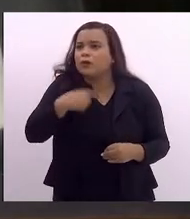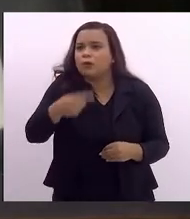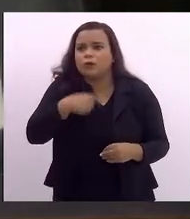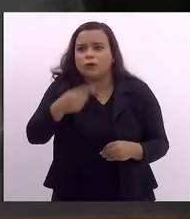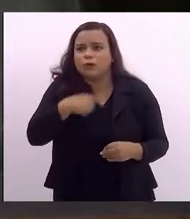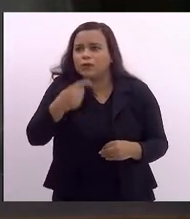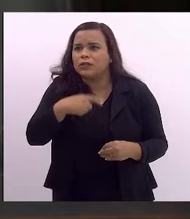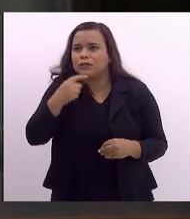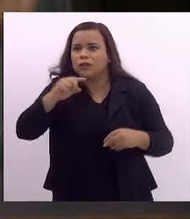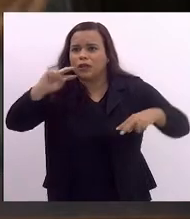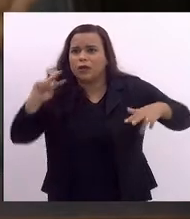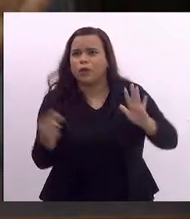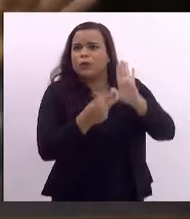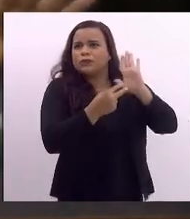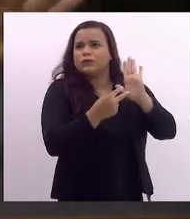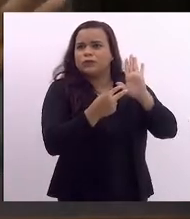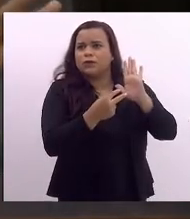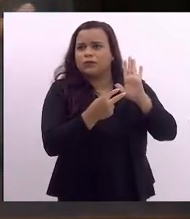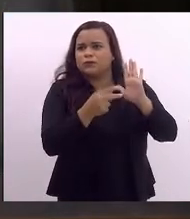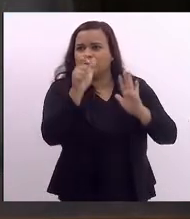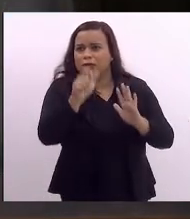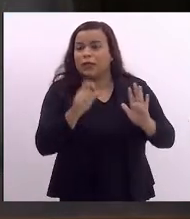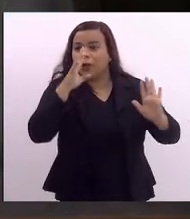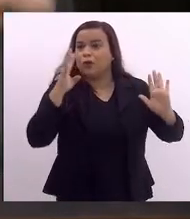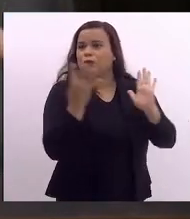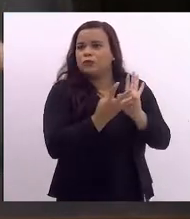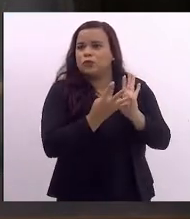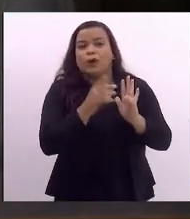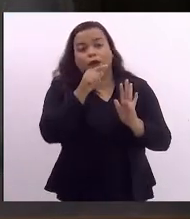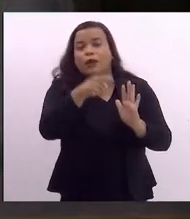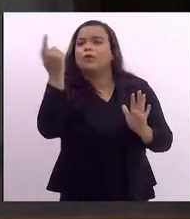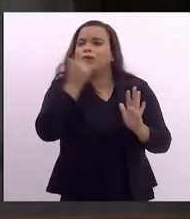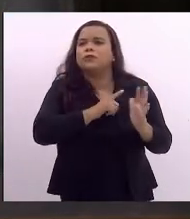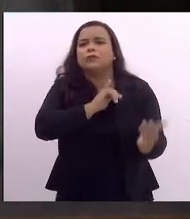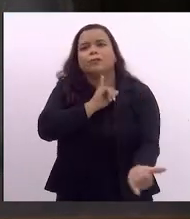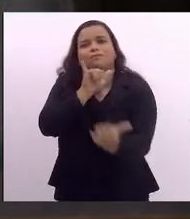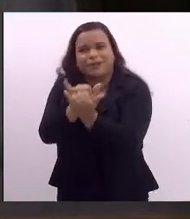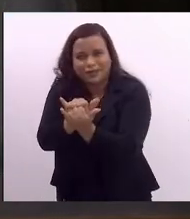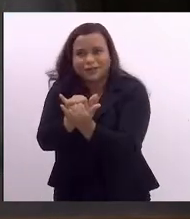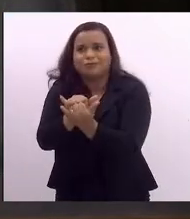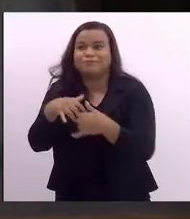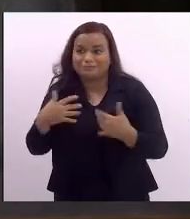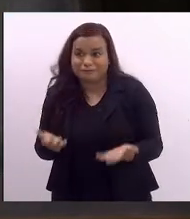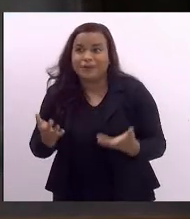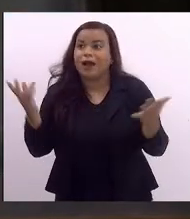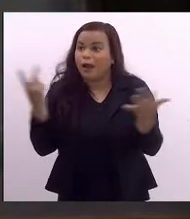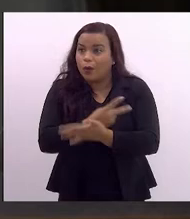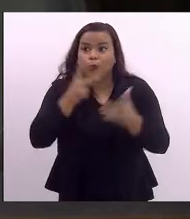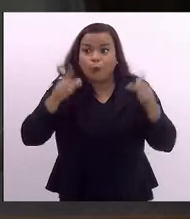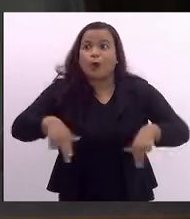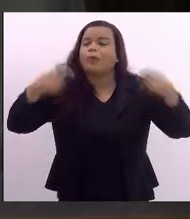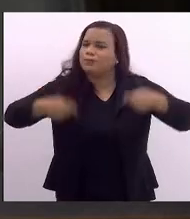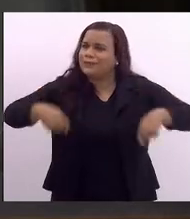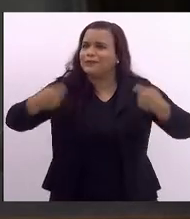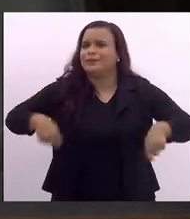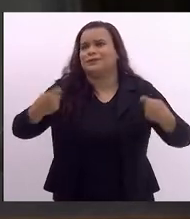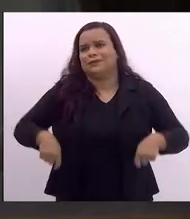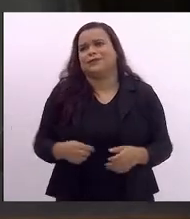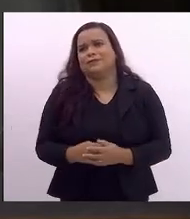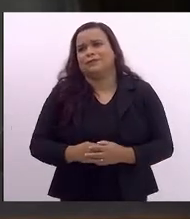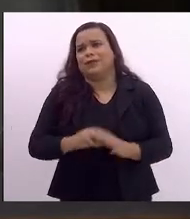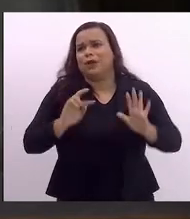foi absolvido. E isso tem que acontecer em todos os casos, porque a gente não pode permitir que os reconhecimentos aconteçam dessa forma, né?